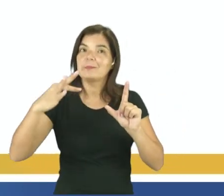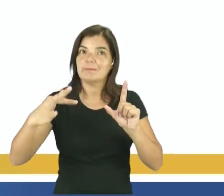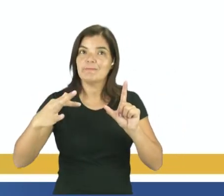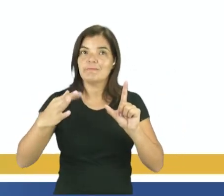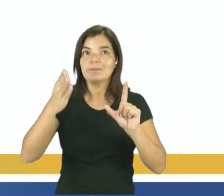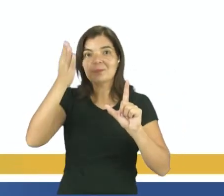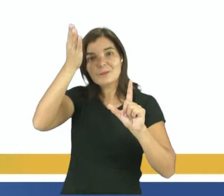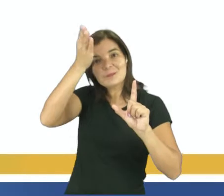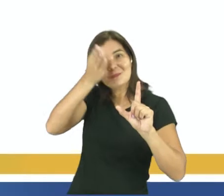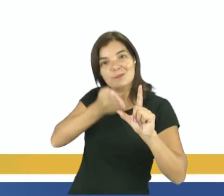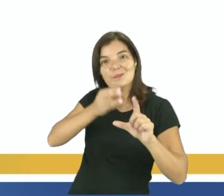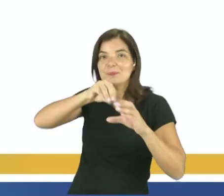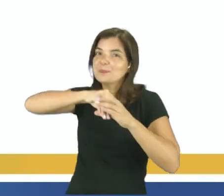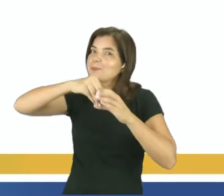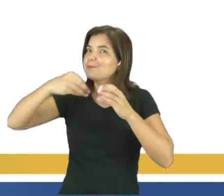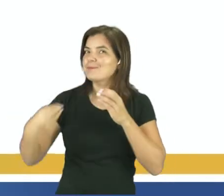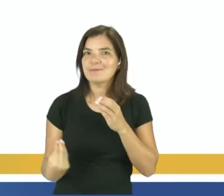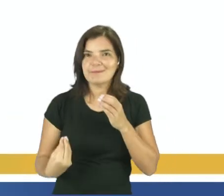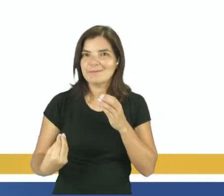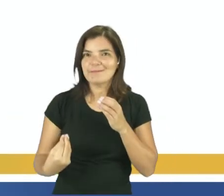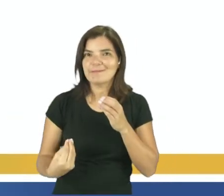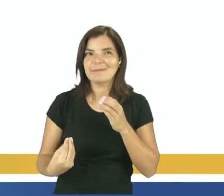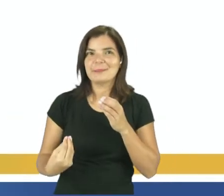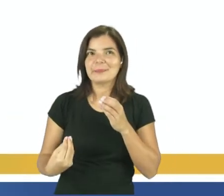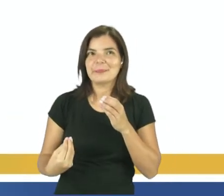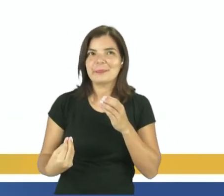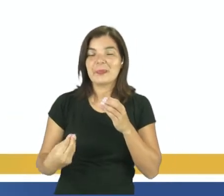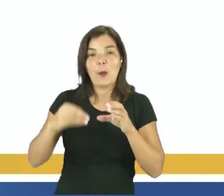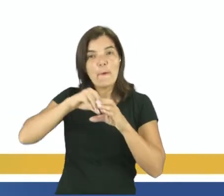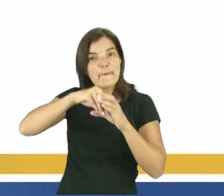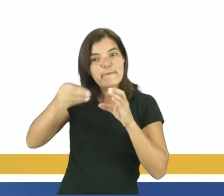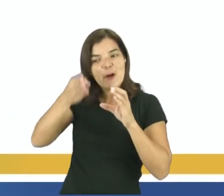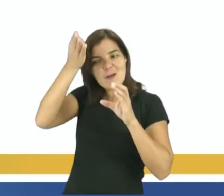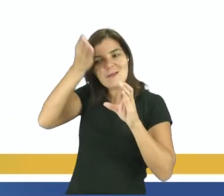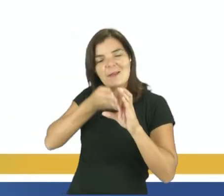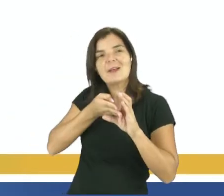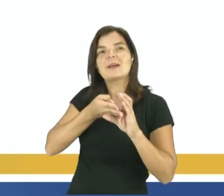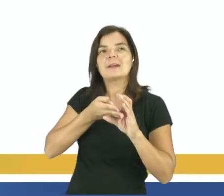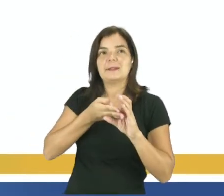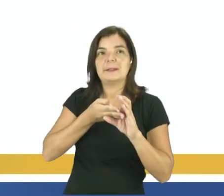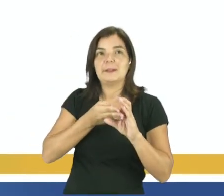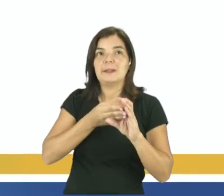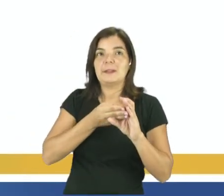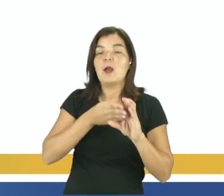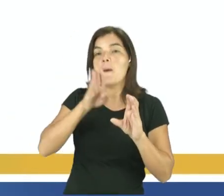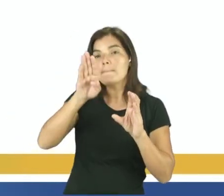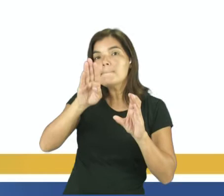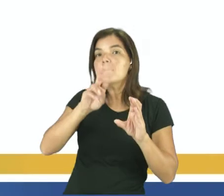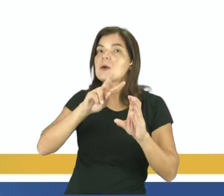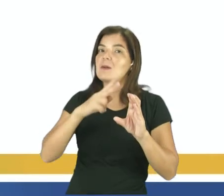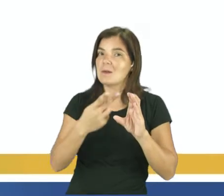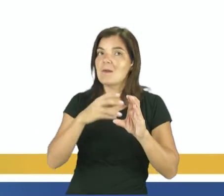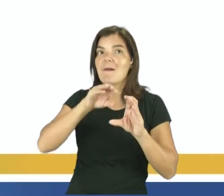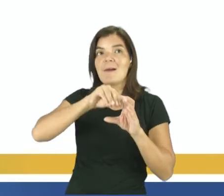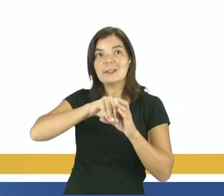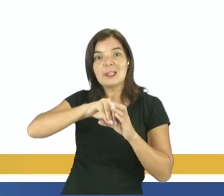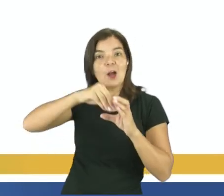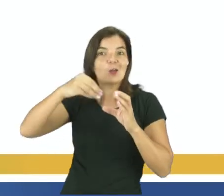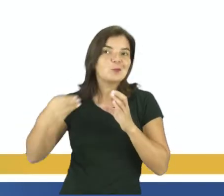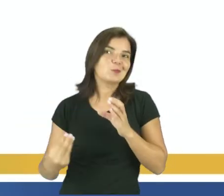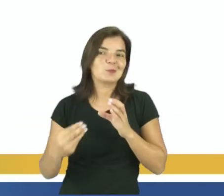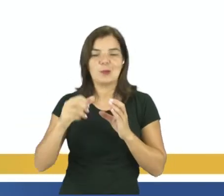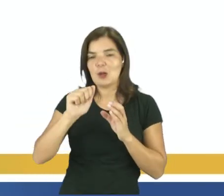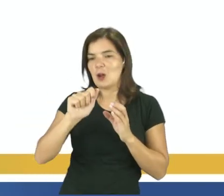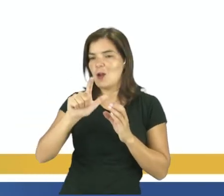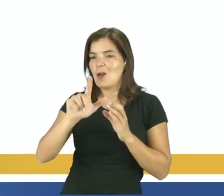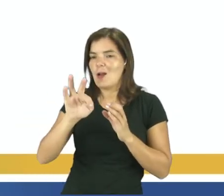na região externa, eles não estão entre as retas. Então eu falo que, por exemplo, B e H são ângulos alternos externos.